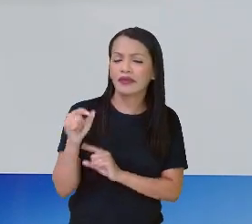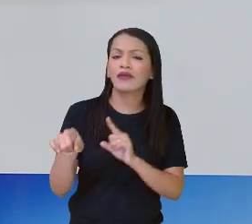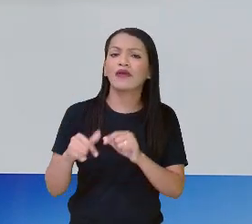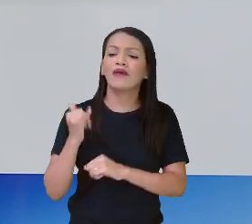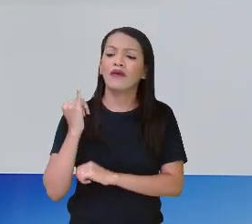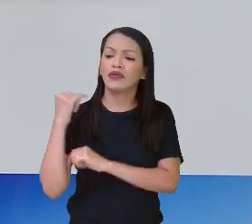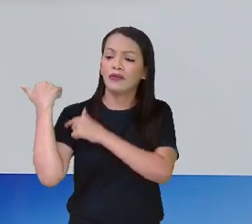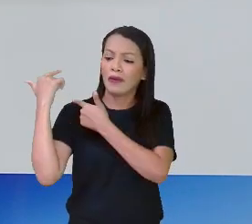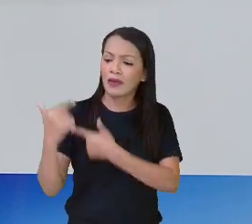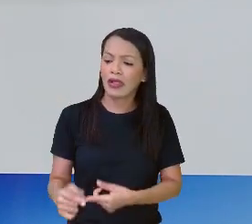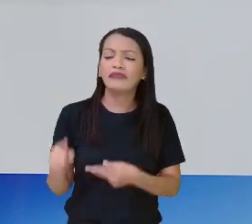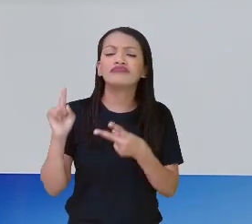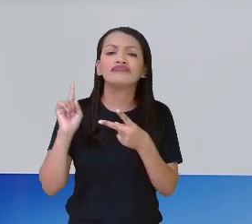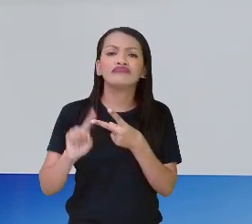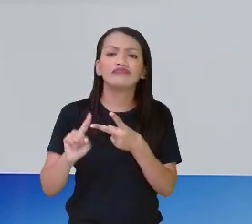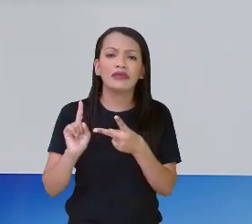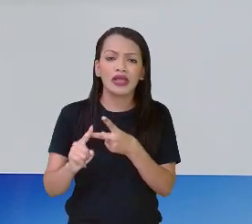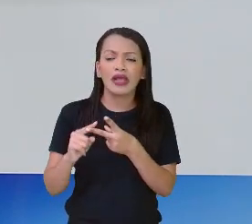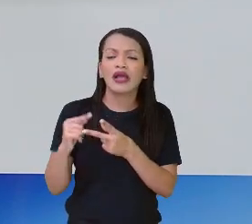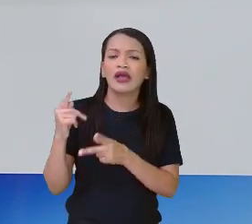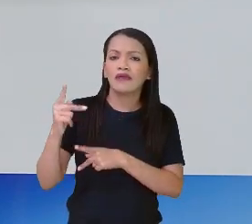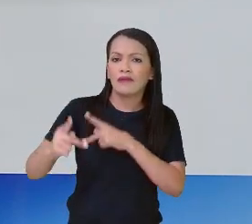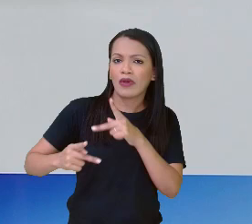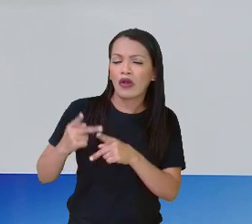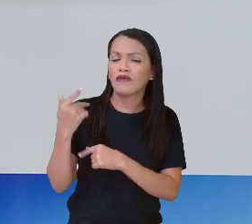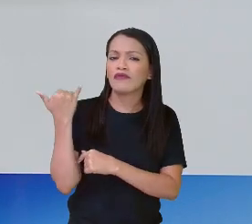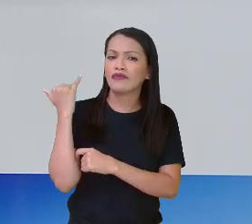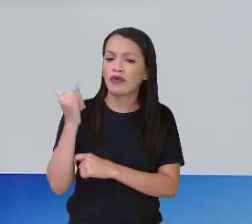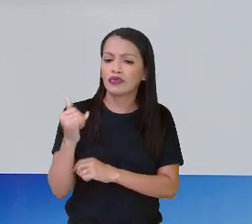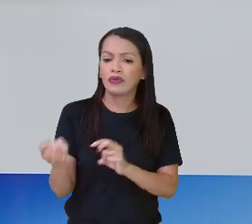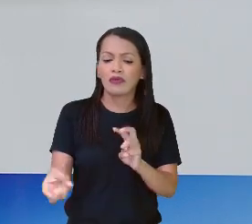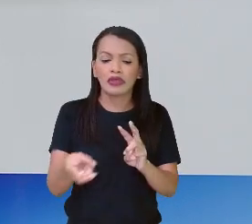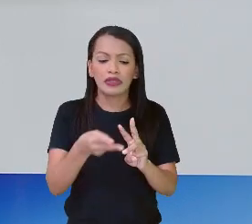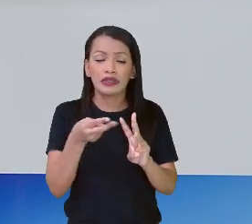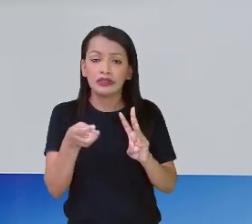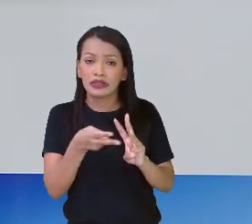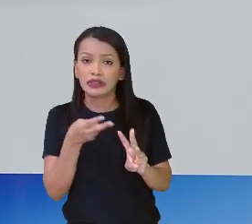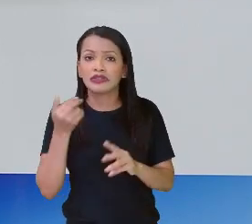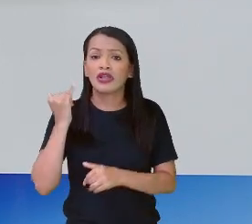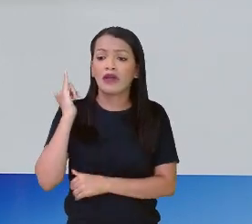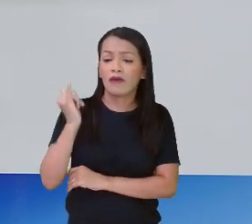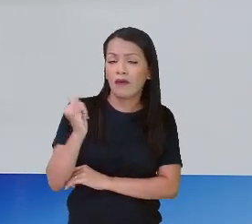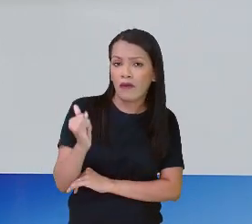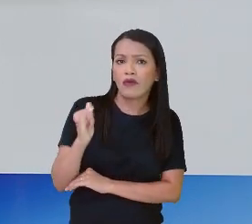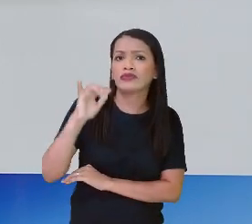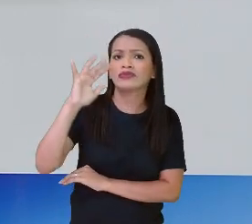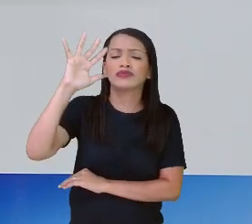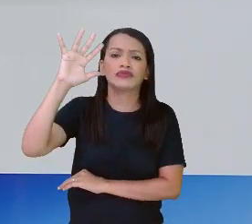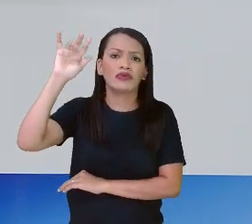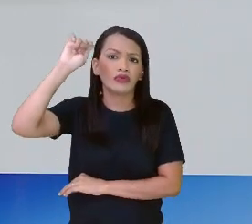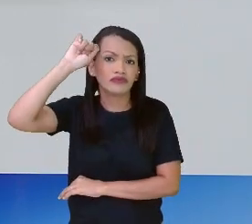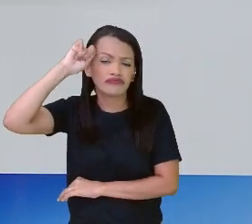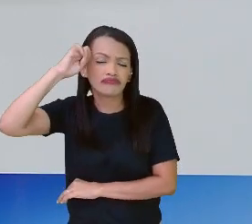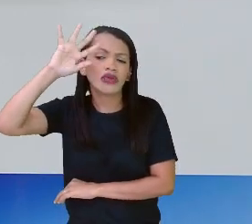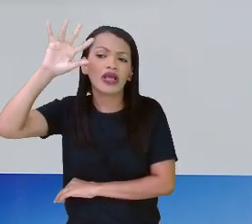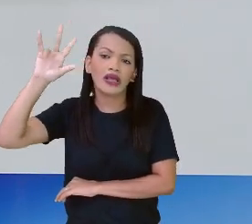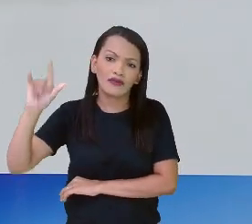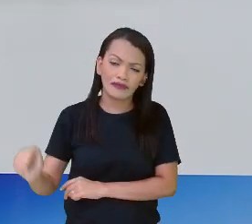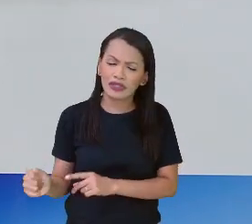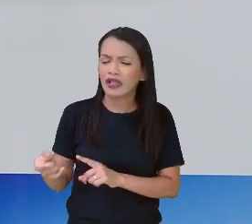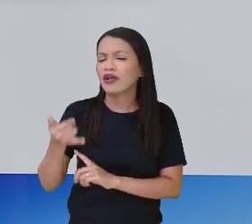popular, conto de fadas, contos maravilhosos, conto indígena, conto africano, uma infinidade de contos e geralmente